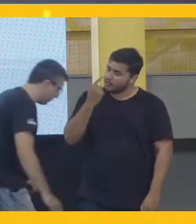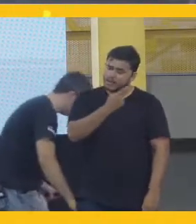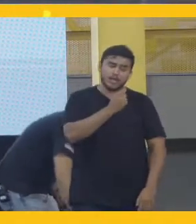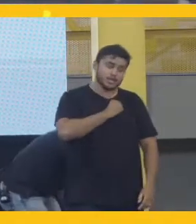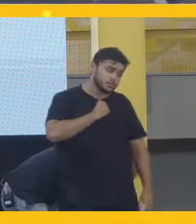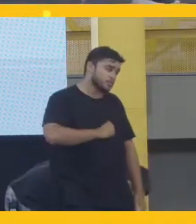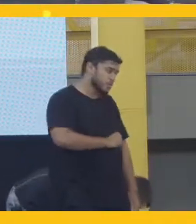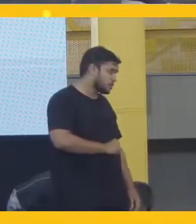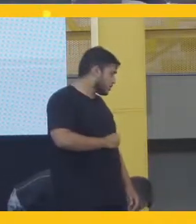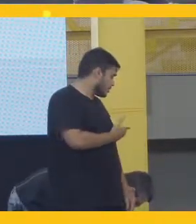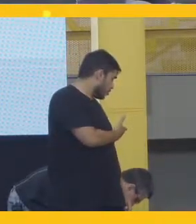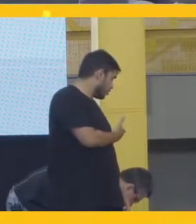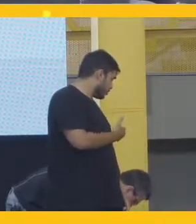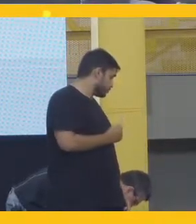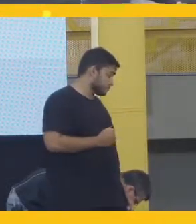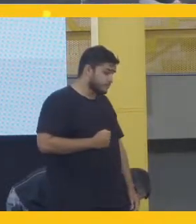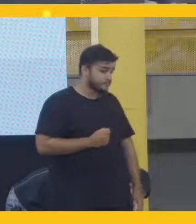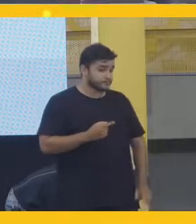isso.